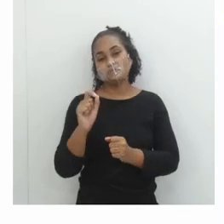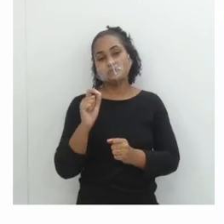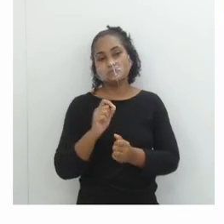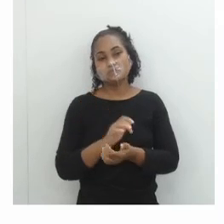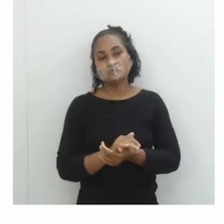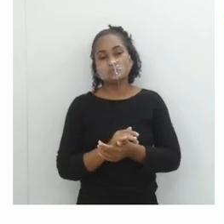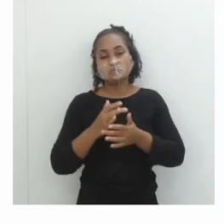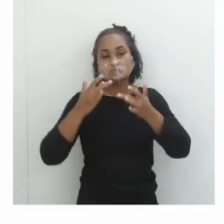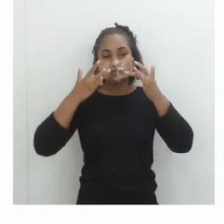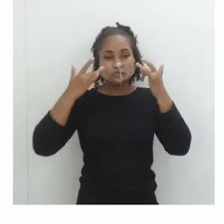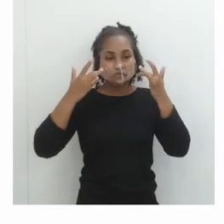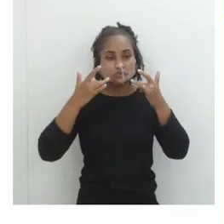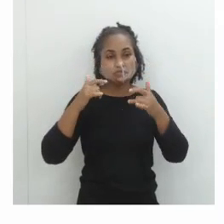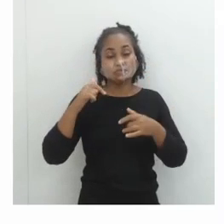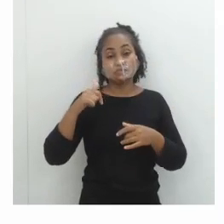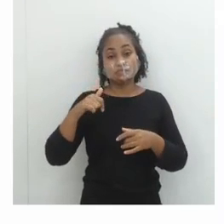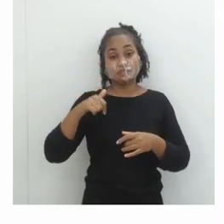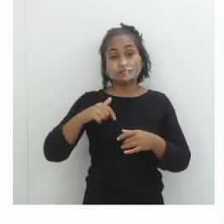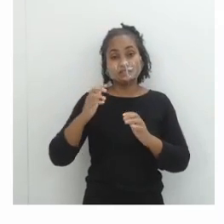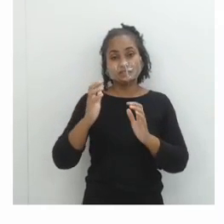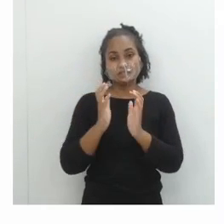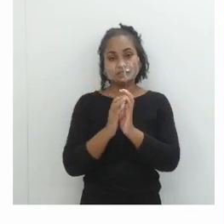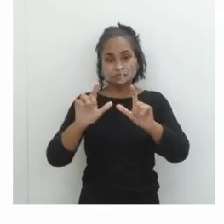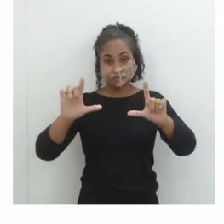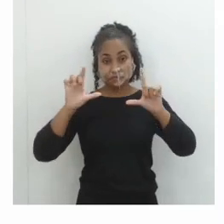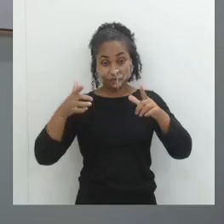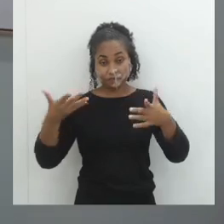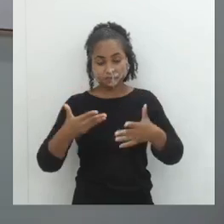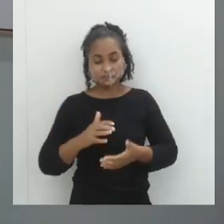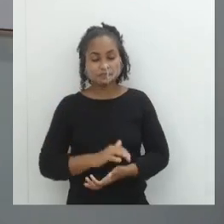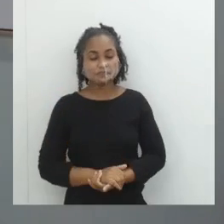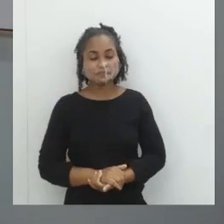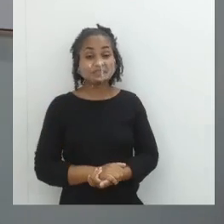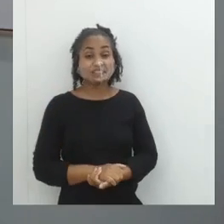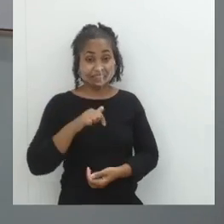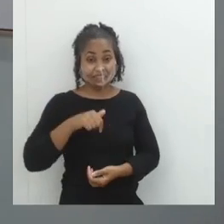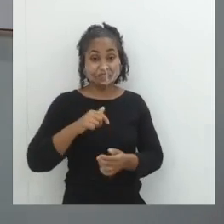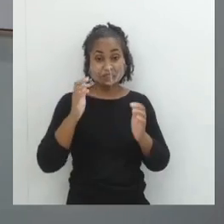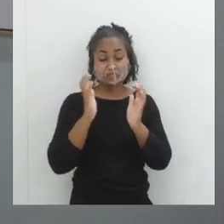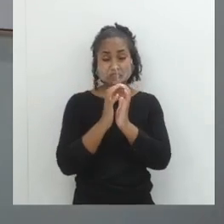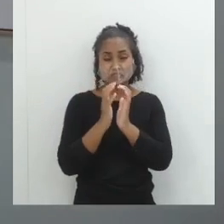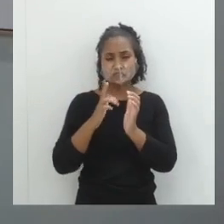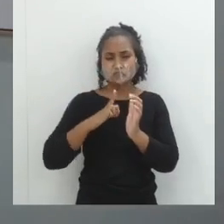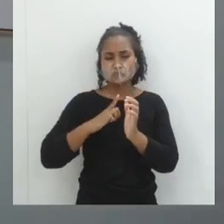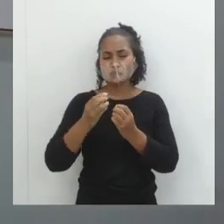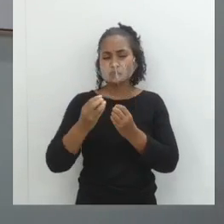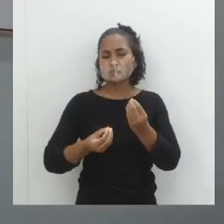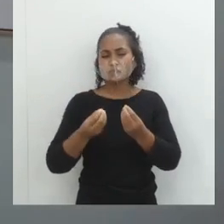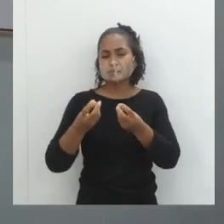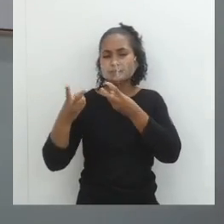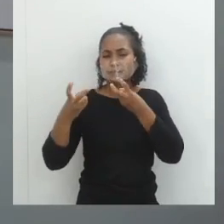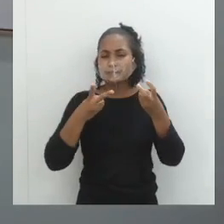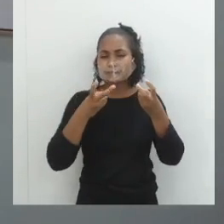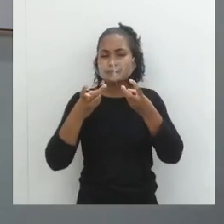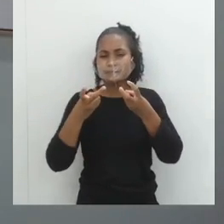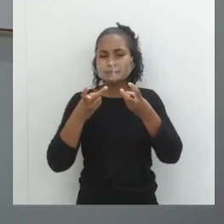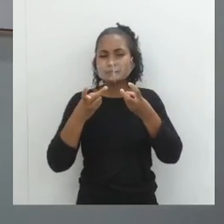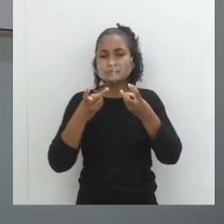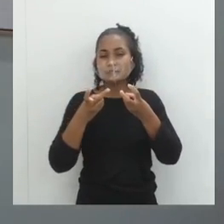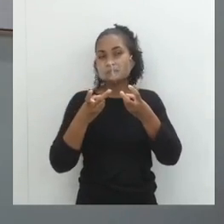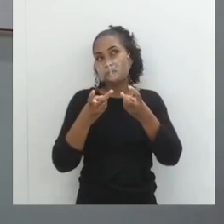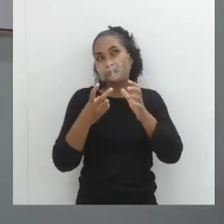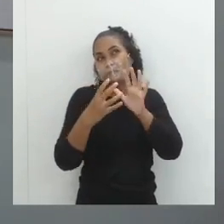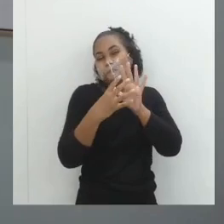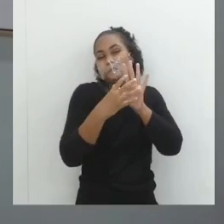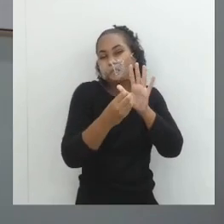um teatro. Aqui em Recife, corta para mim, por favor. Aqui em Recife, aonde é que a gente pode visualizar um mini